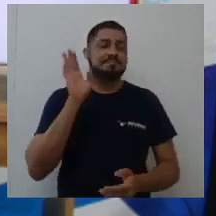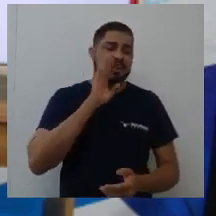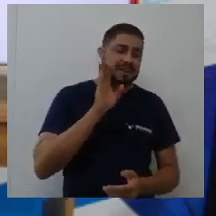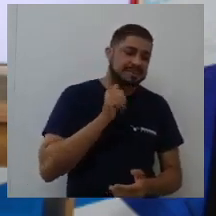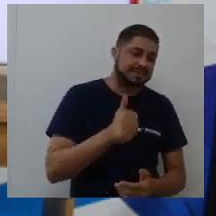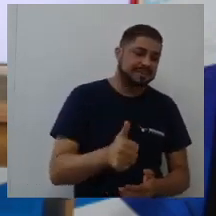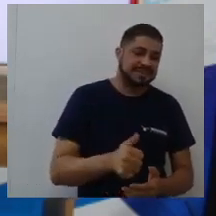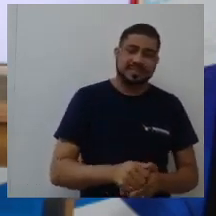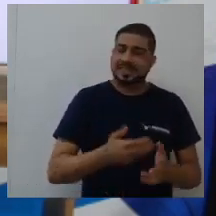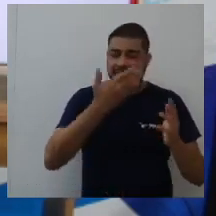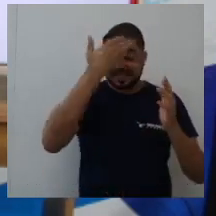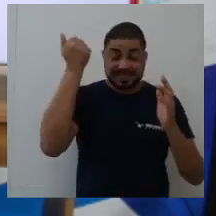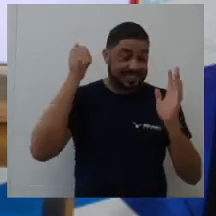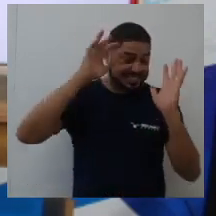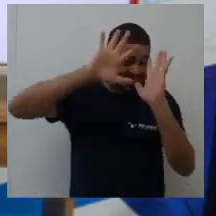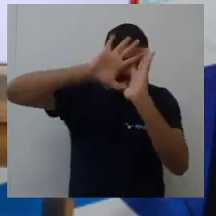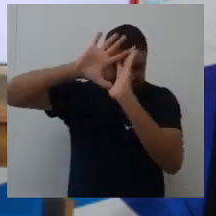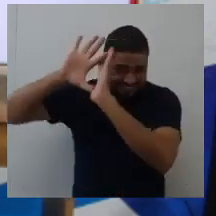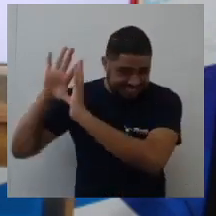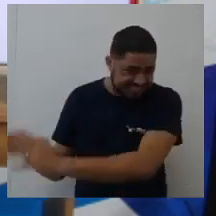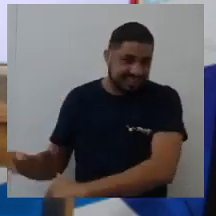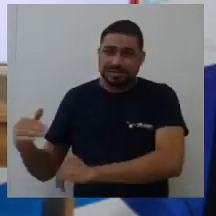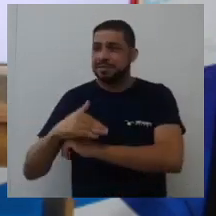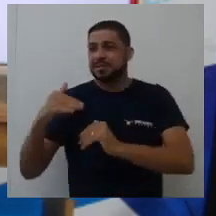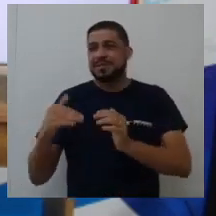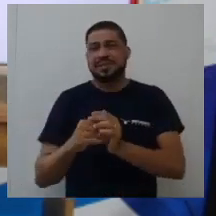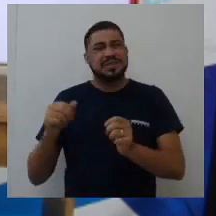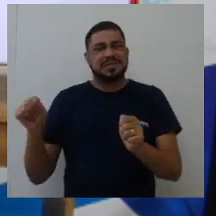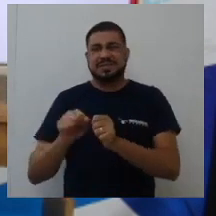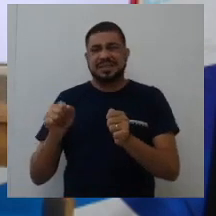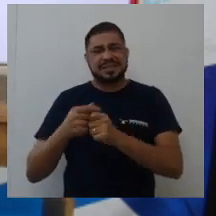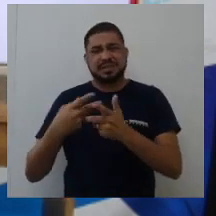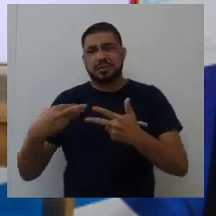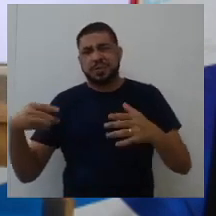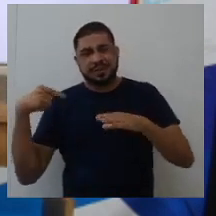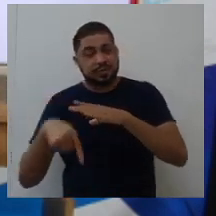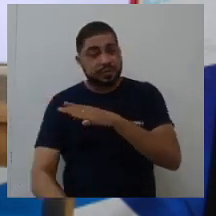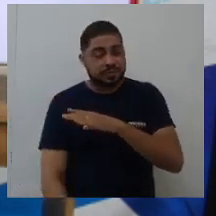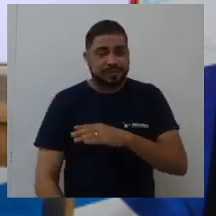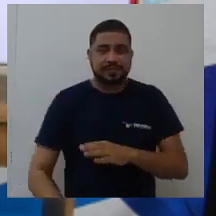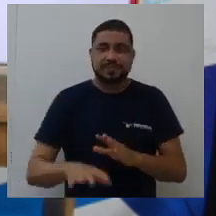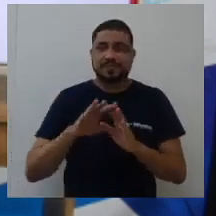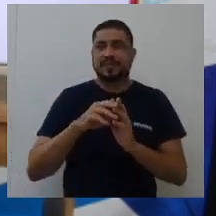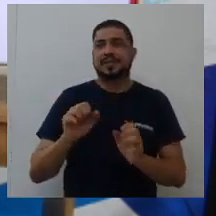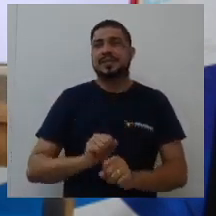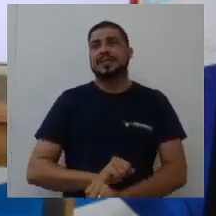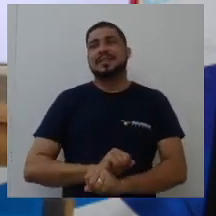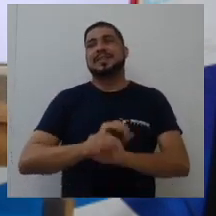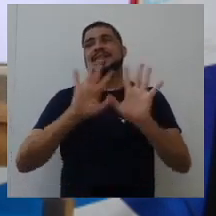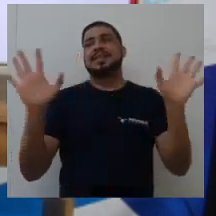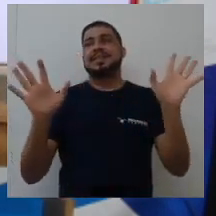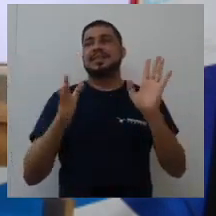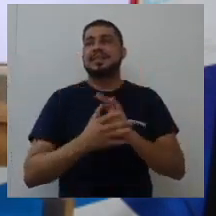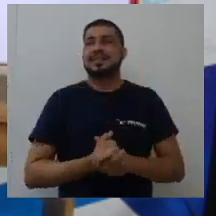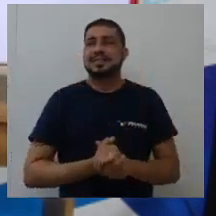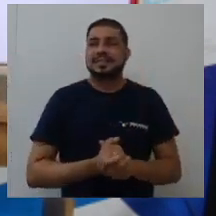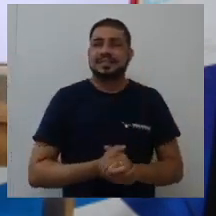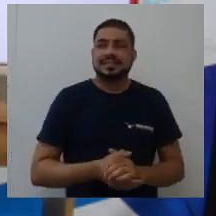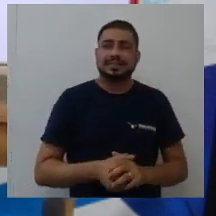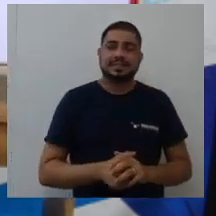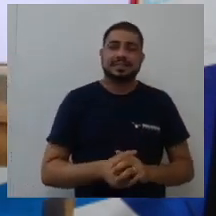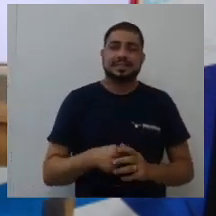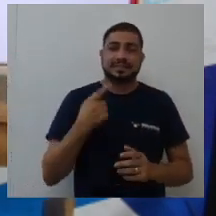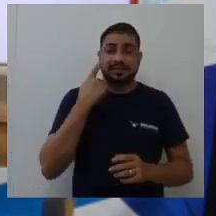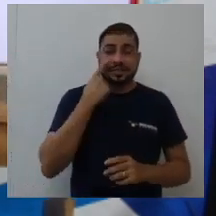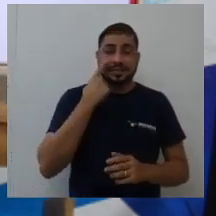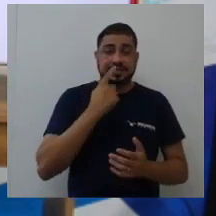Ó, esquece tudo que eu falei aqui. Eu ia falar uma complexidade tremenda aqui, mas vai ficar claro aqui para você.